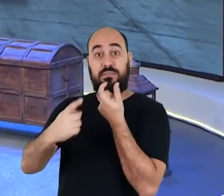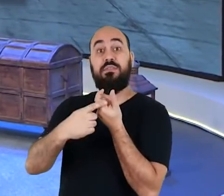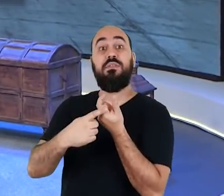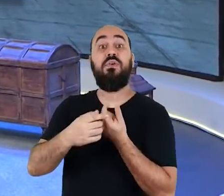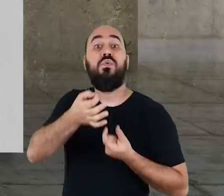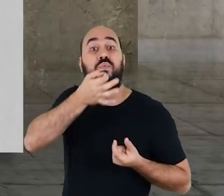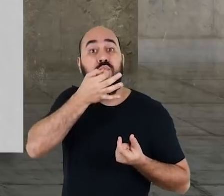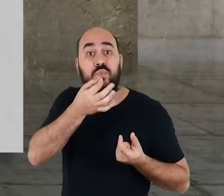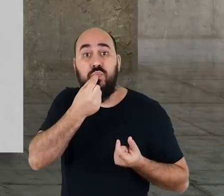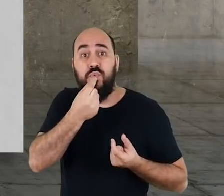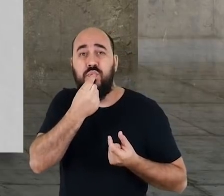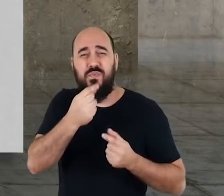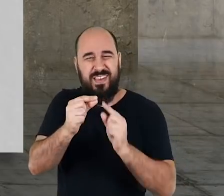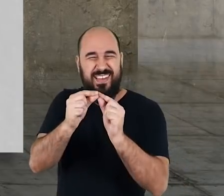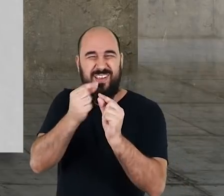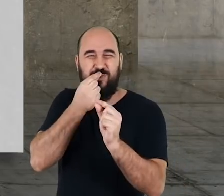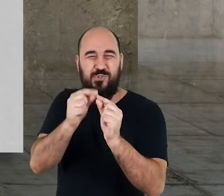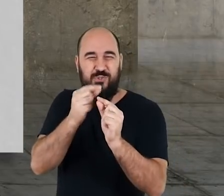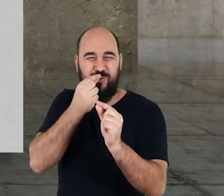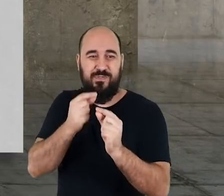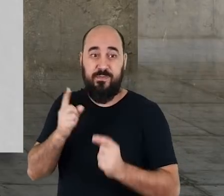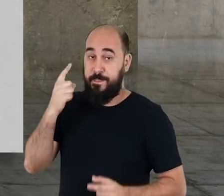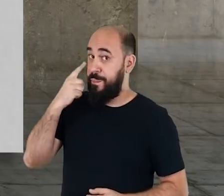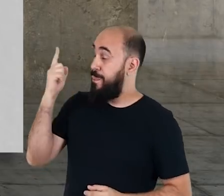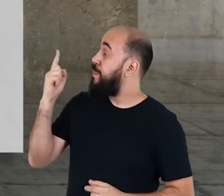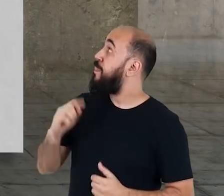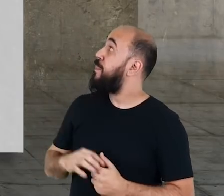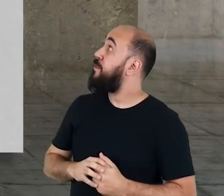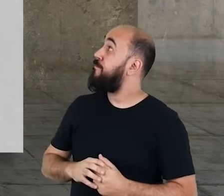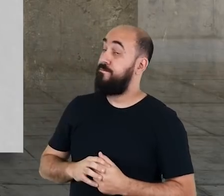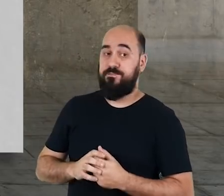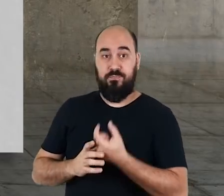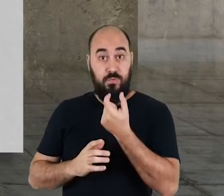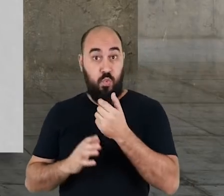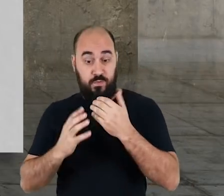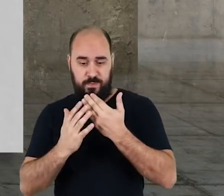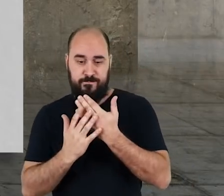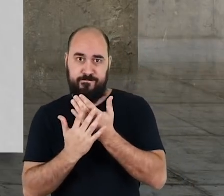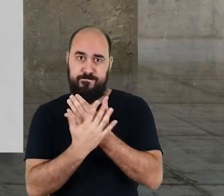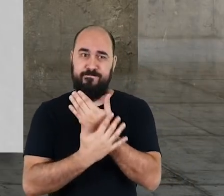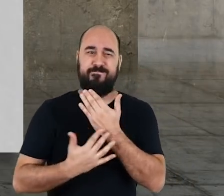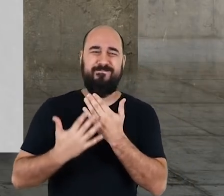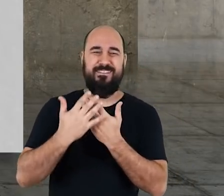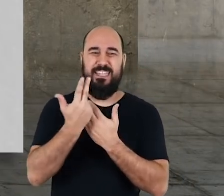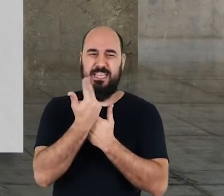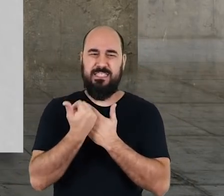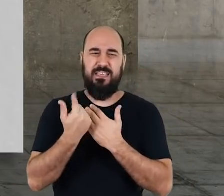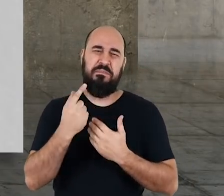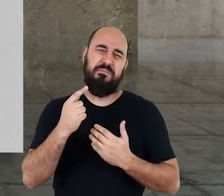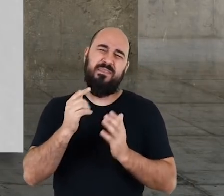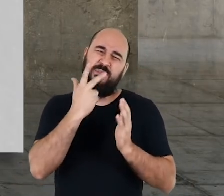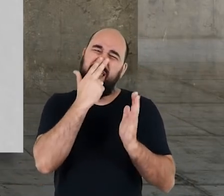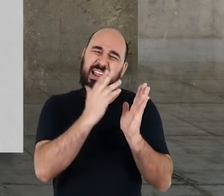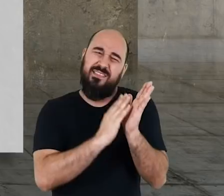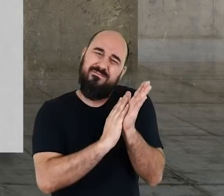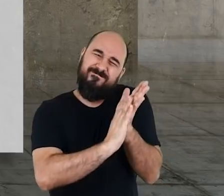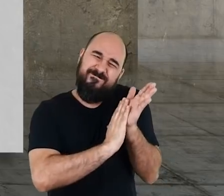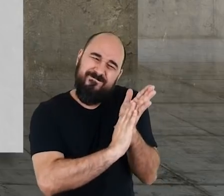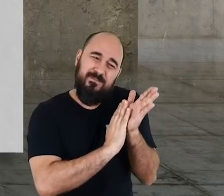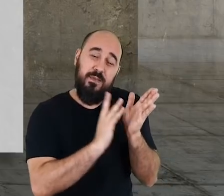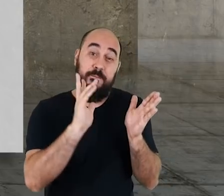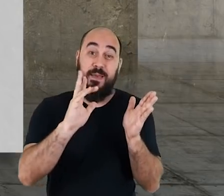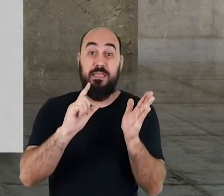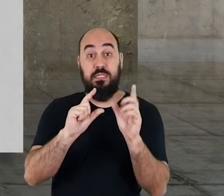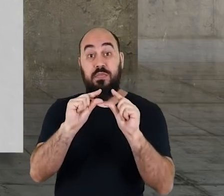de uva. E esse cacho de uva é circundado por um slogan, que aqui também está bem apagado, onde você lê